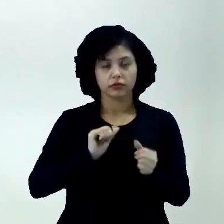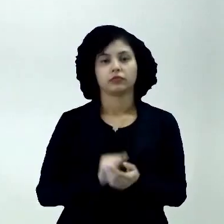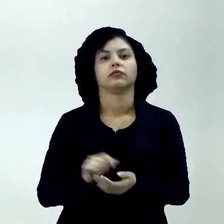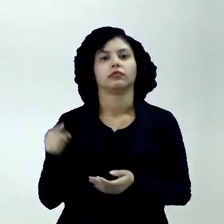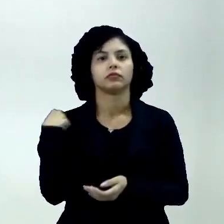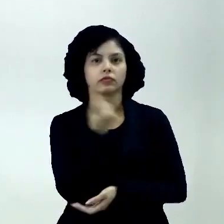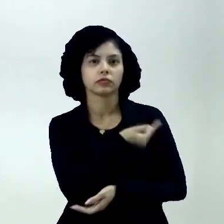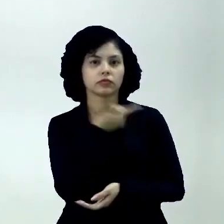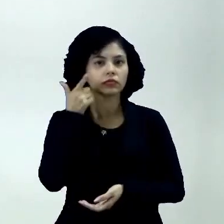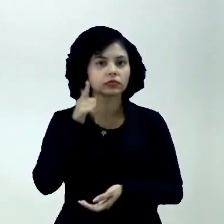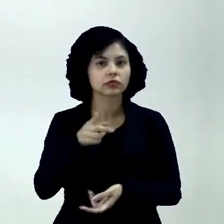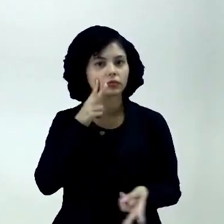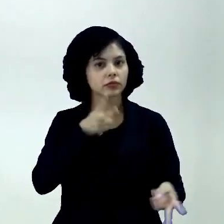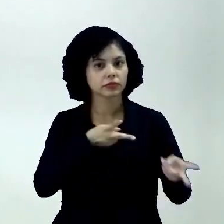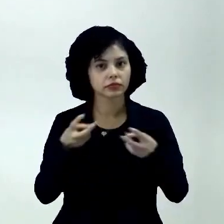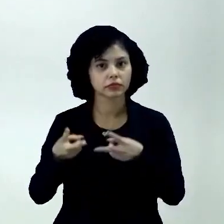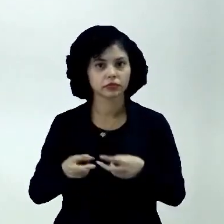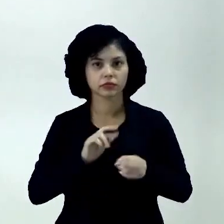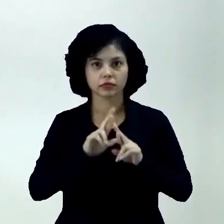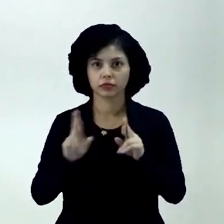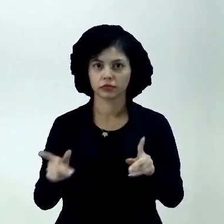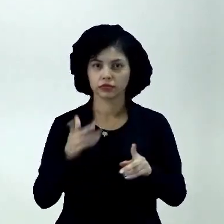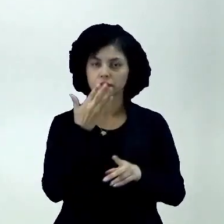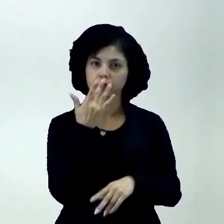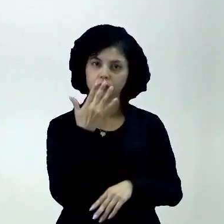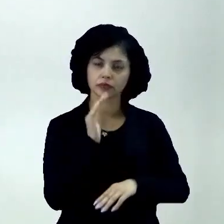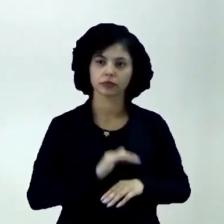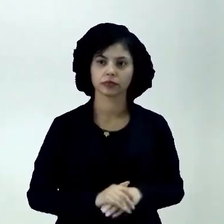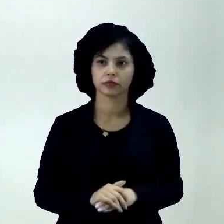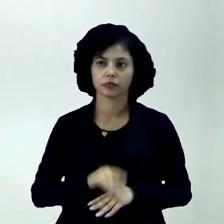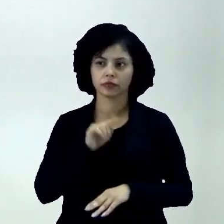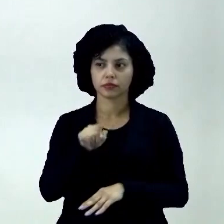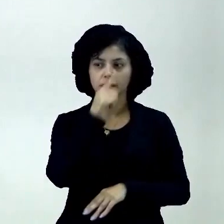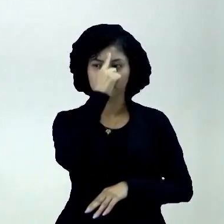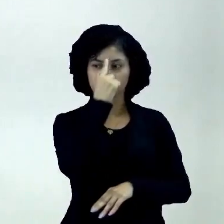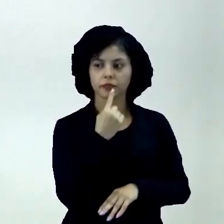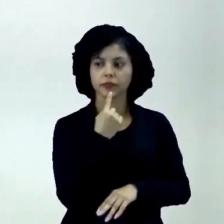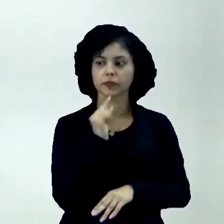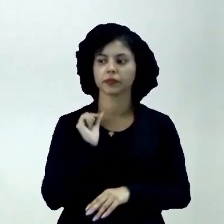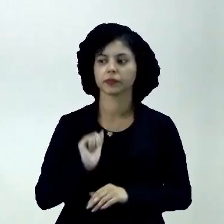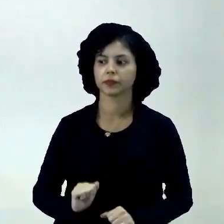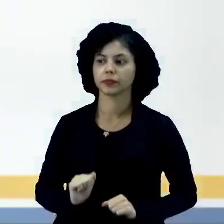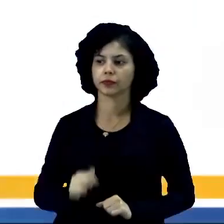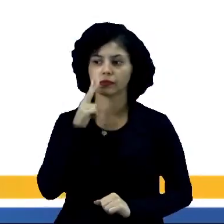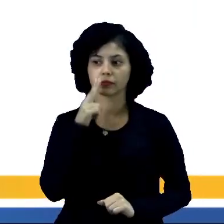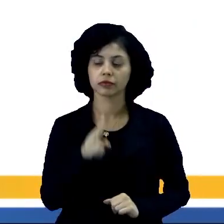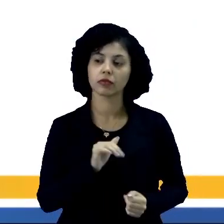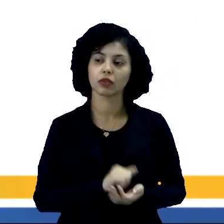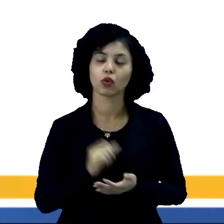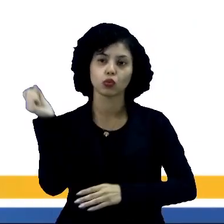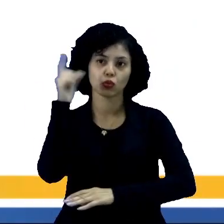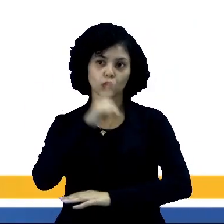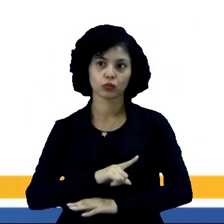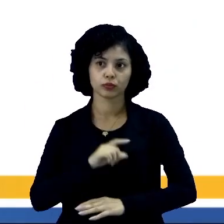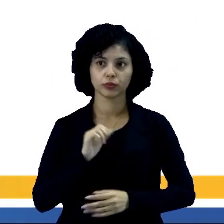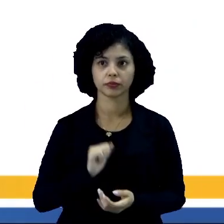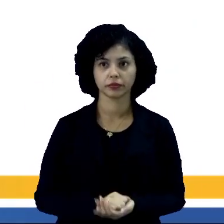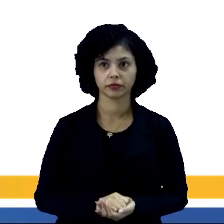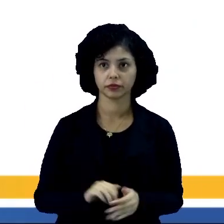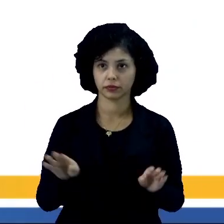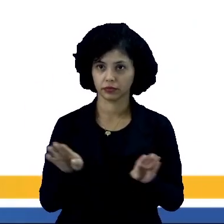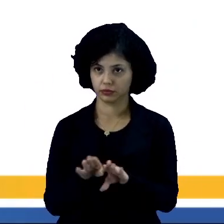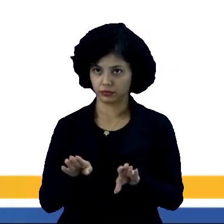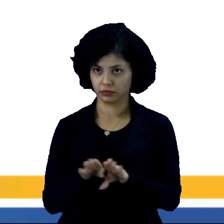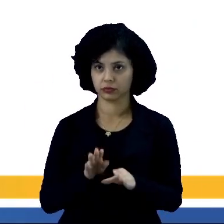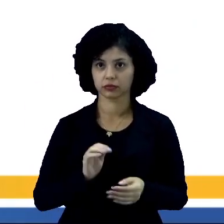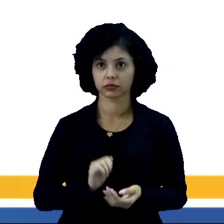a gente consegue observar essa diferença de cor. E aqui na imagem a gente pode ver o seguinte: quando a gente fala do Sol, ele também